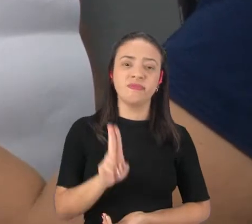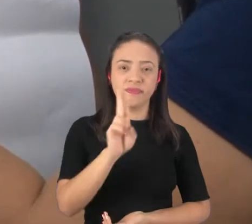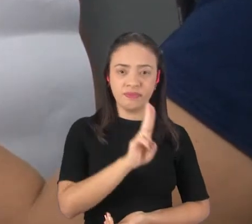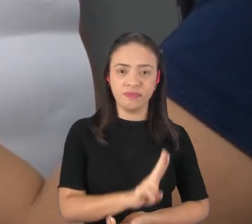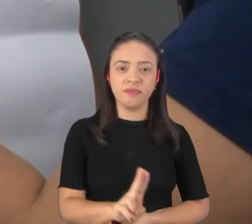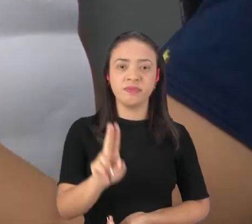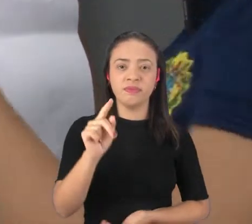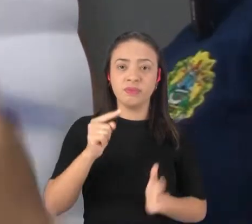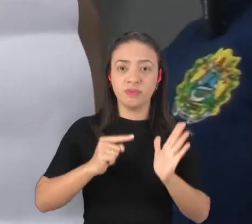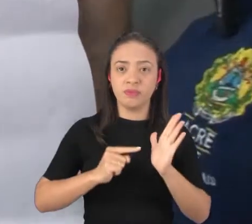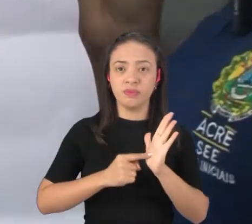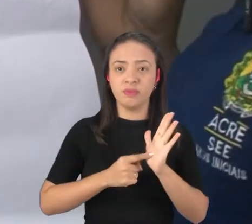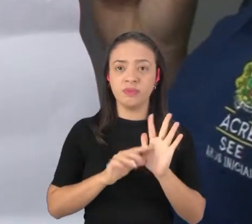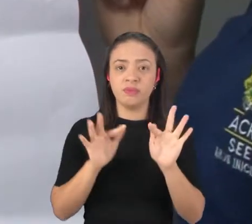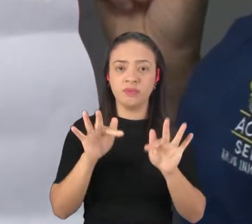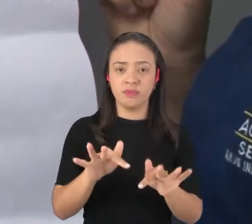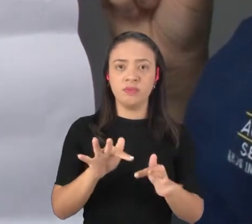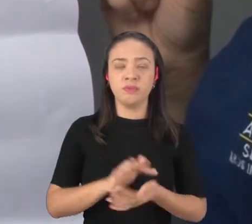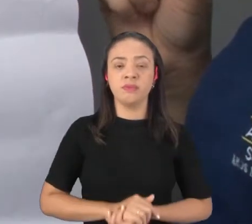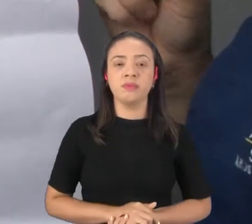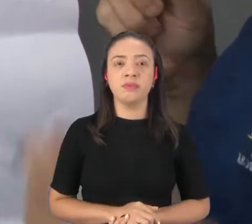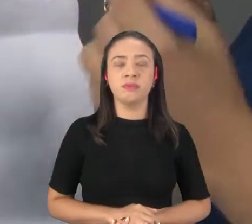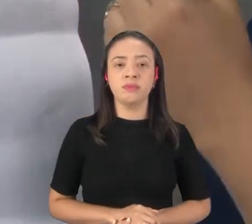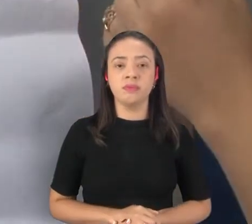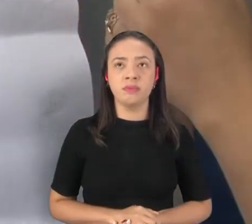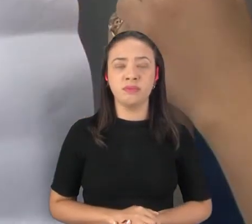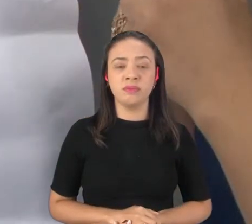ponto final aqui.